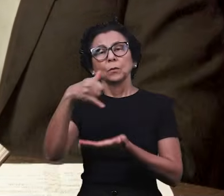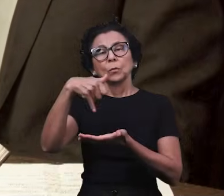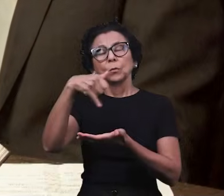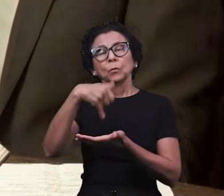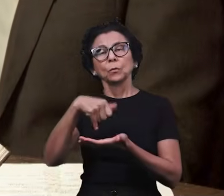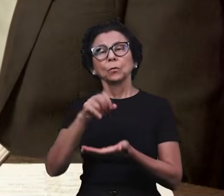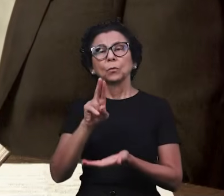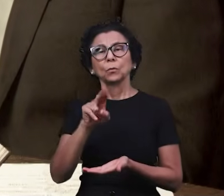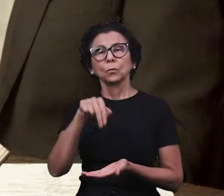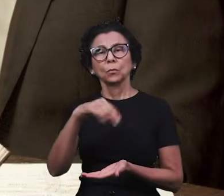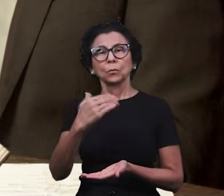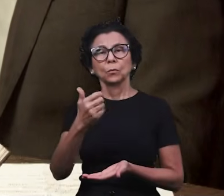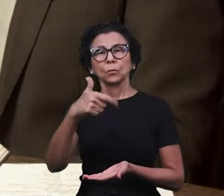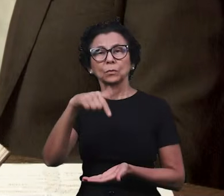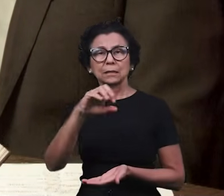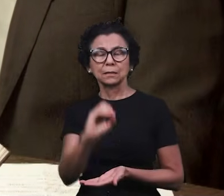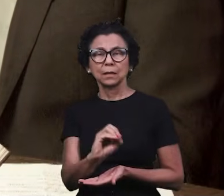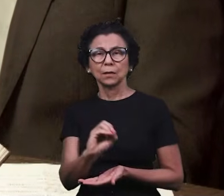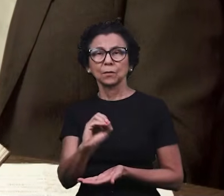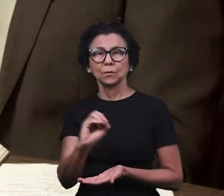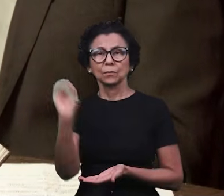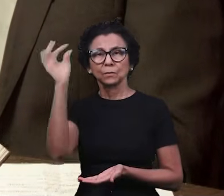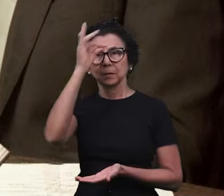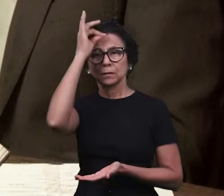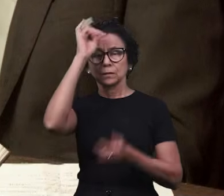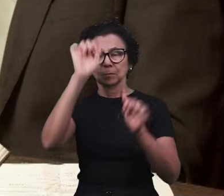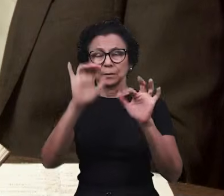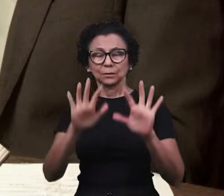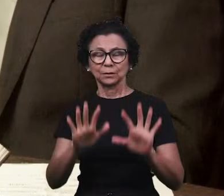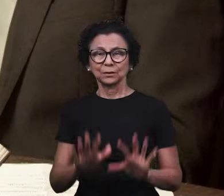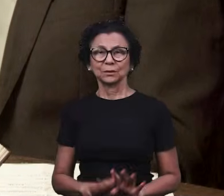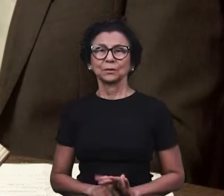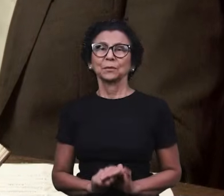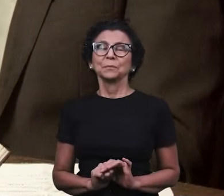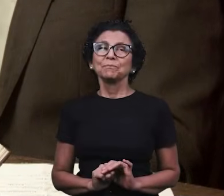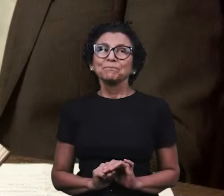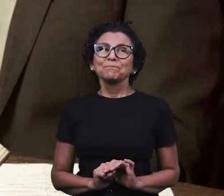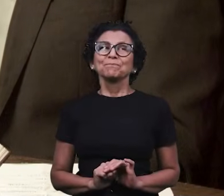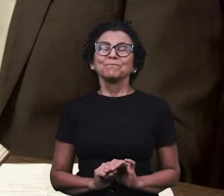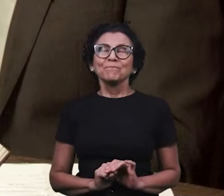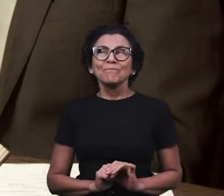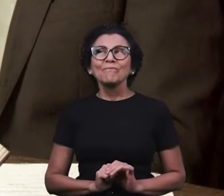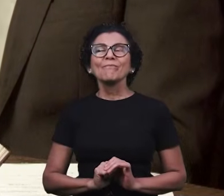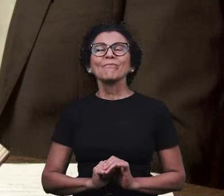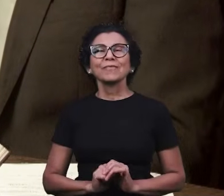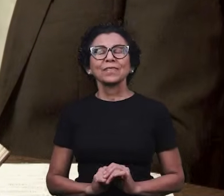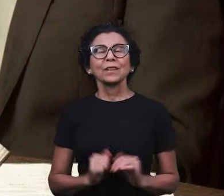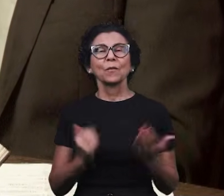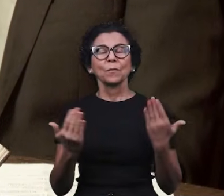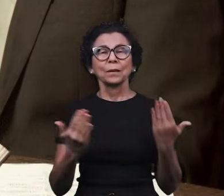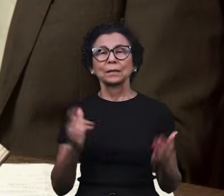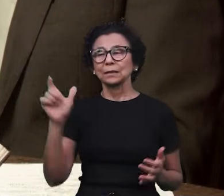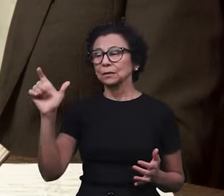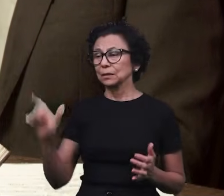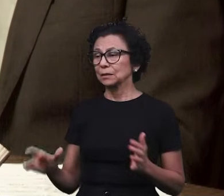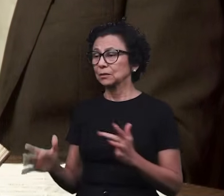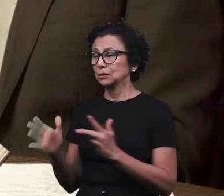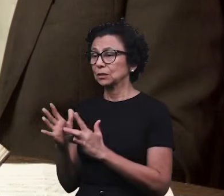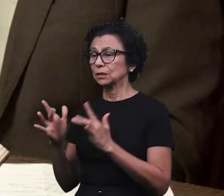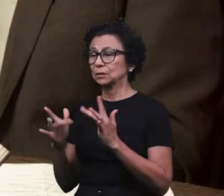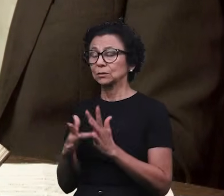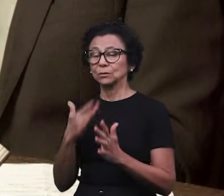E isso tudo é maravilhoso porque você enxerga a tipologia de Cristo Jesus no sumo